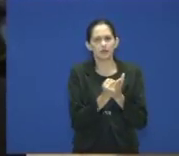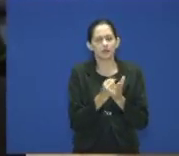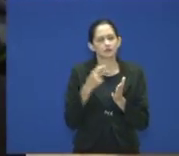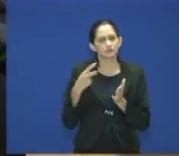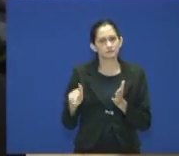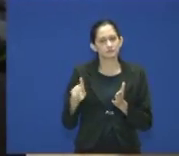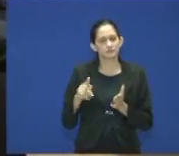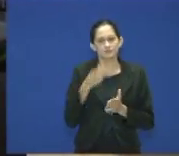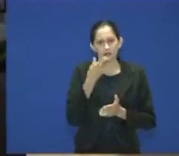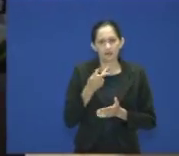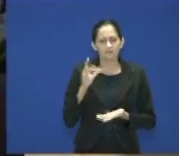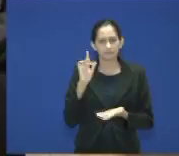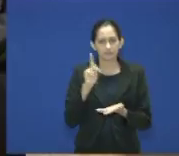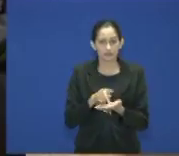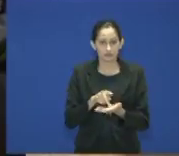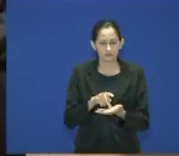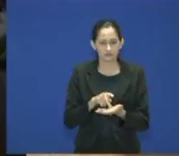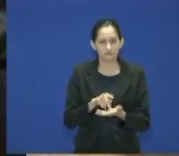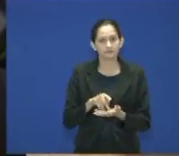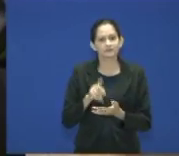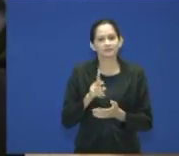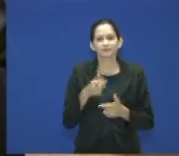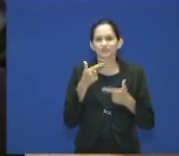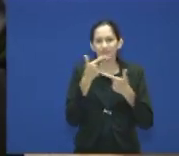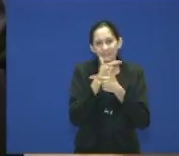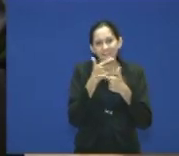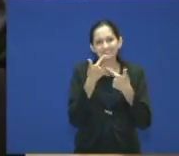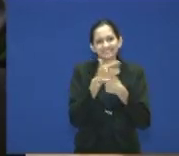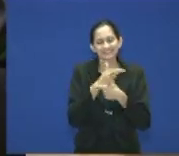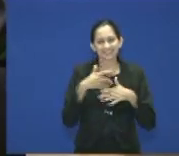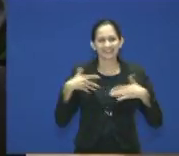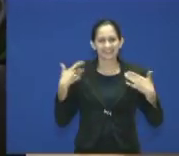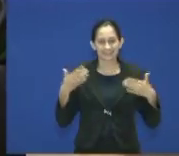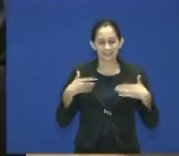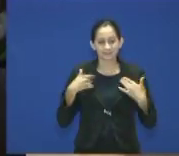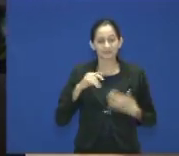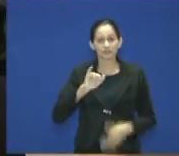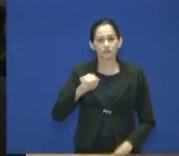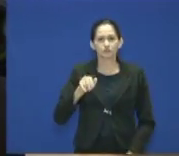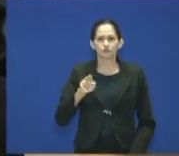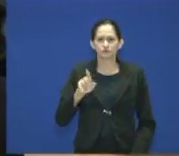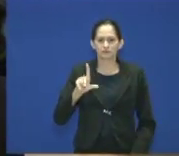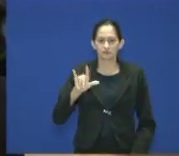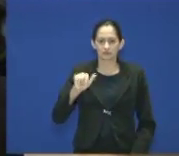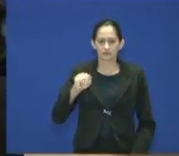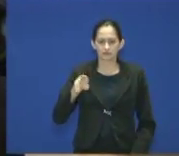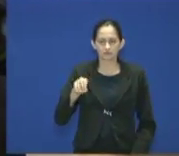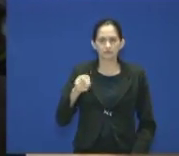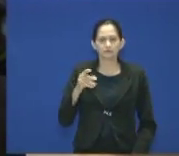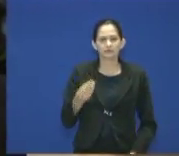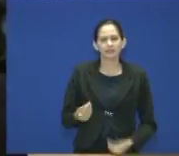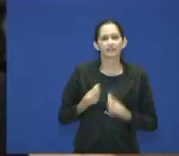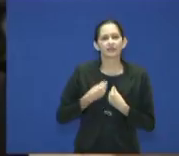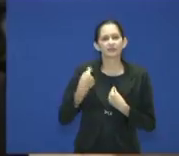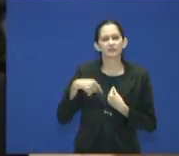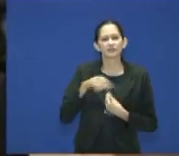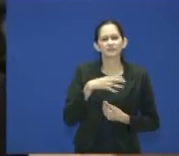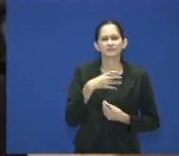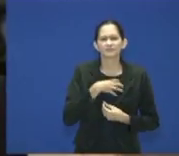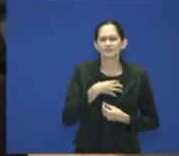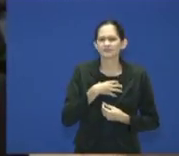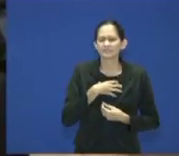registrada. Além, claro, de seu sorriso inconfundível, Juliano vai deixar em nós marcas eternas de